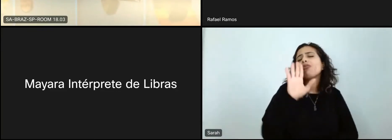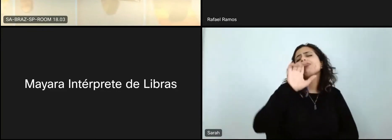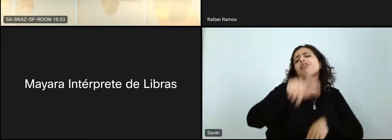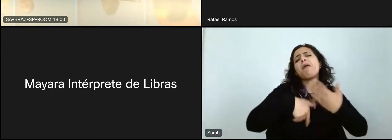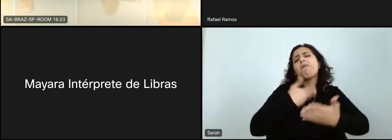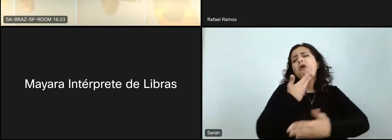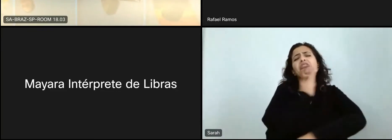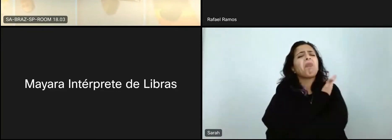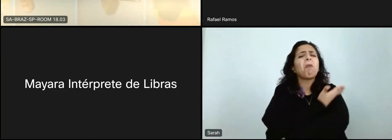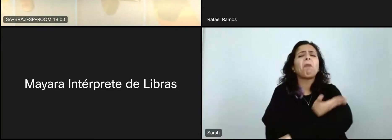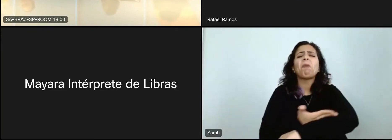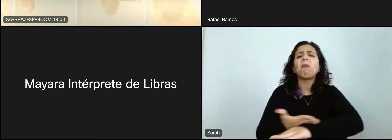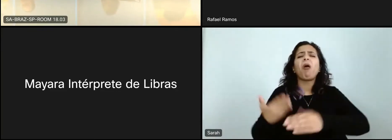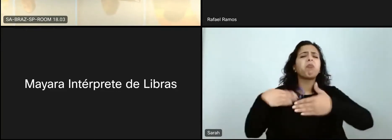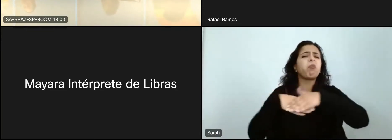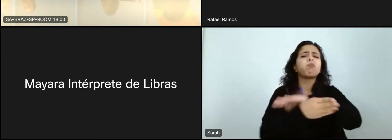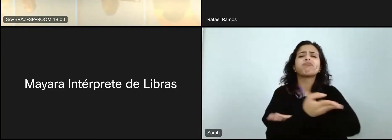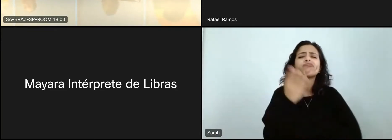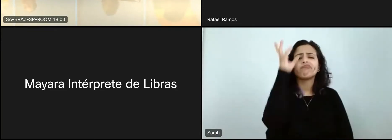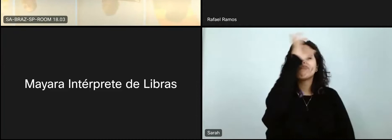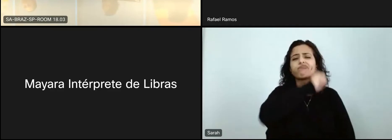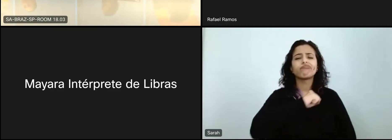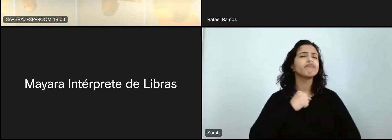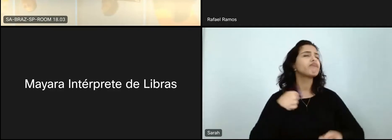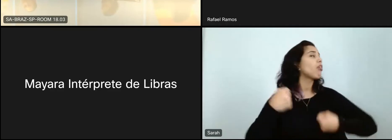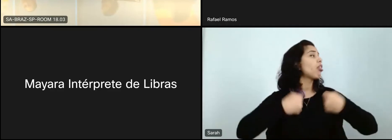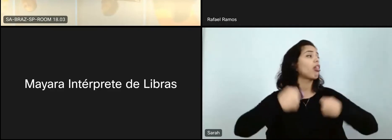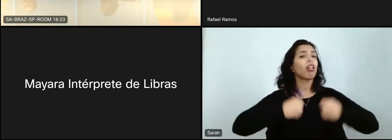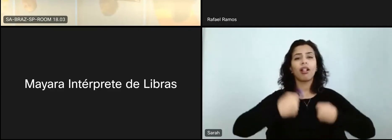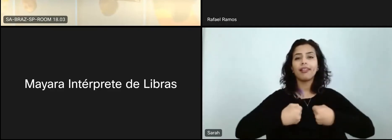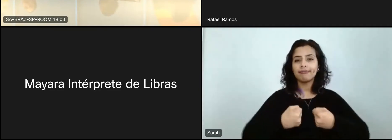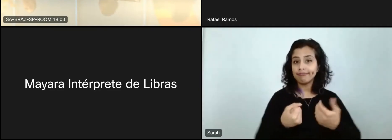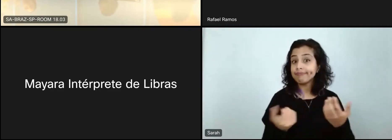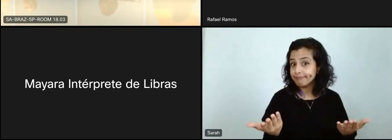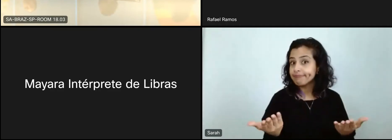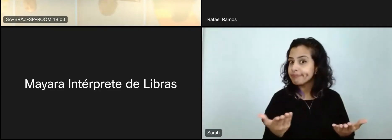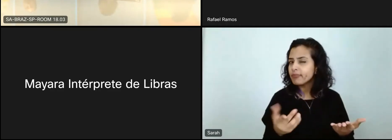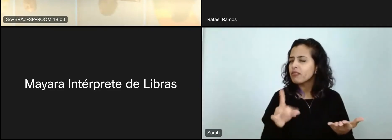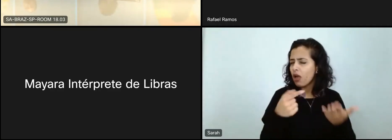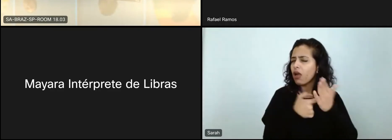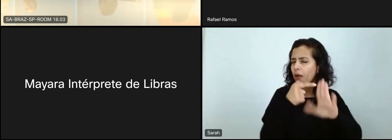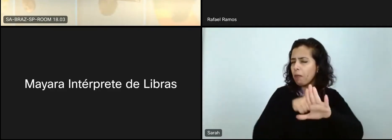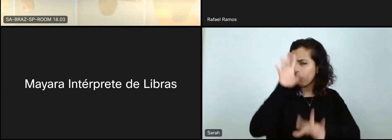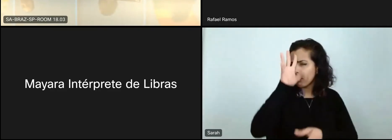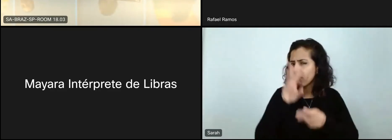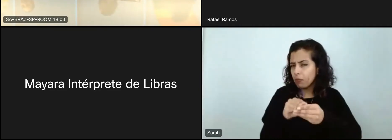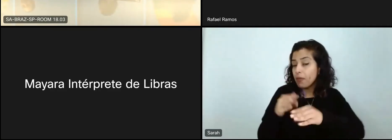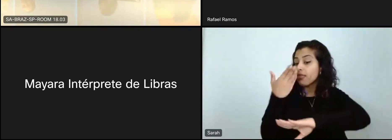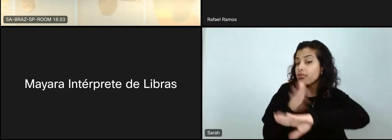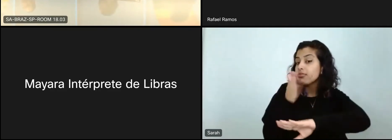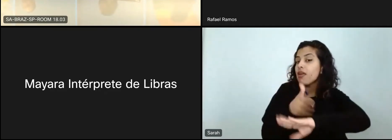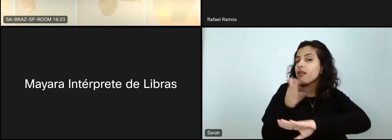Então, quando eu falo em treinar, é fazer com que essas informações, esses valores organizacionais estejam principalmente nos